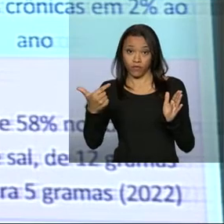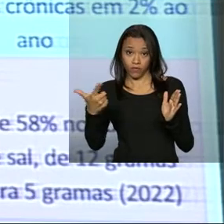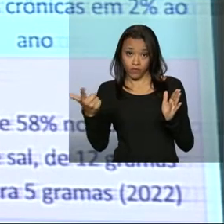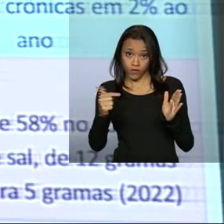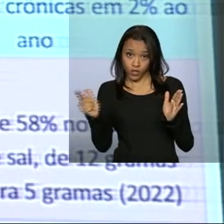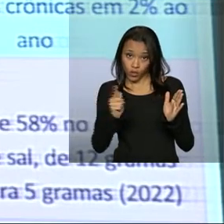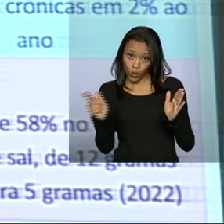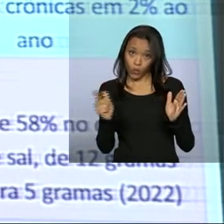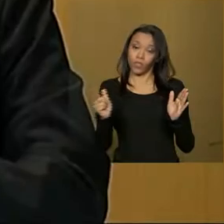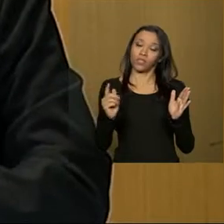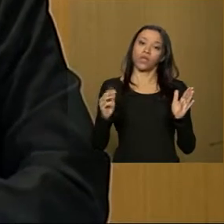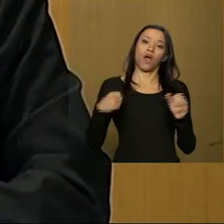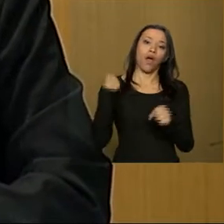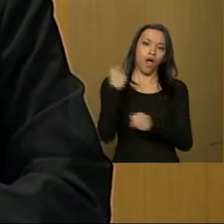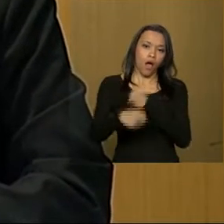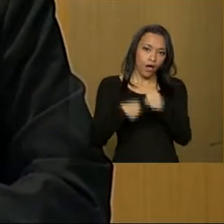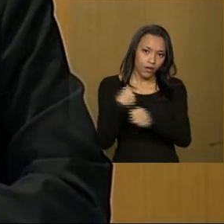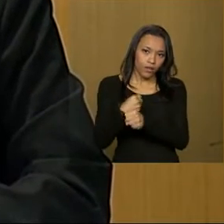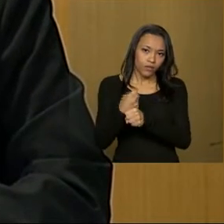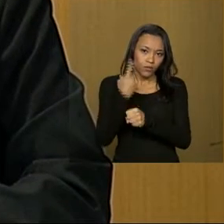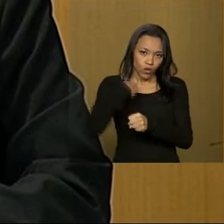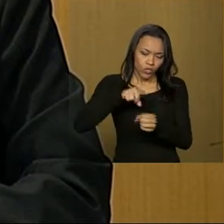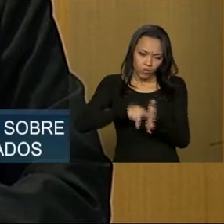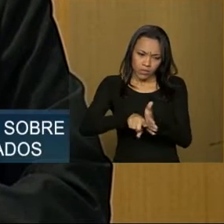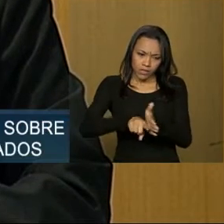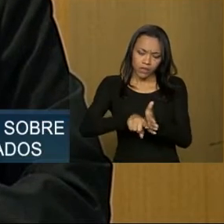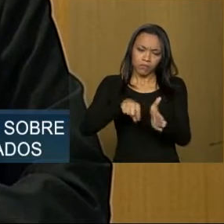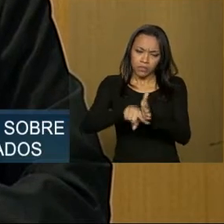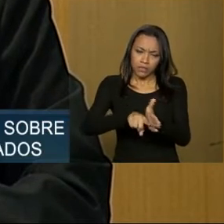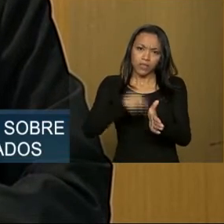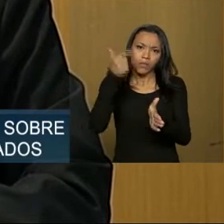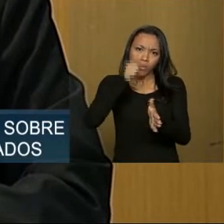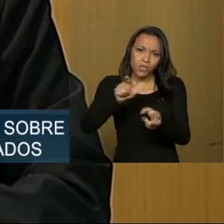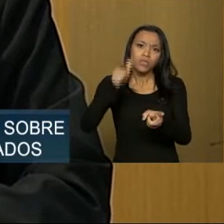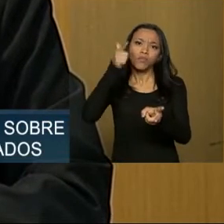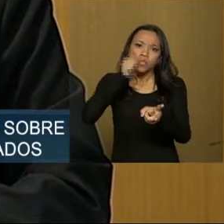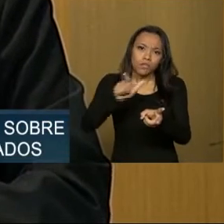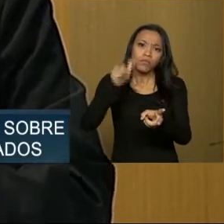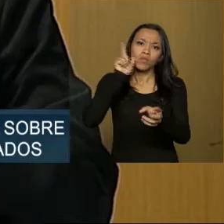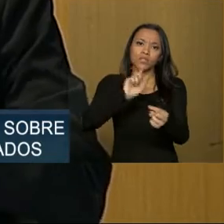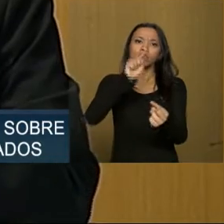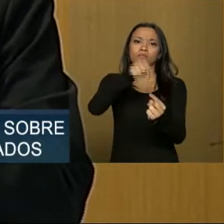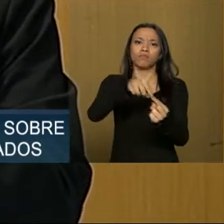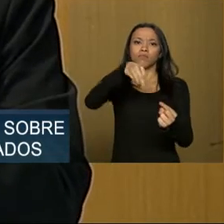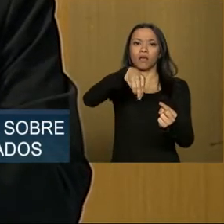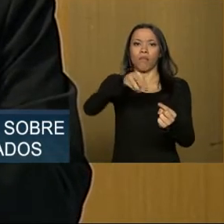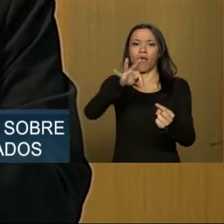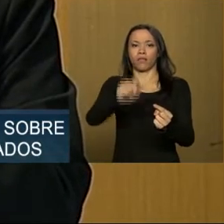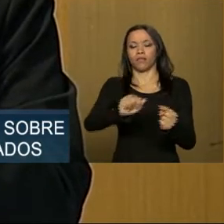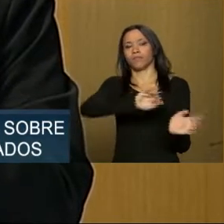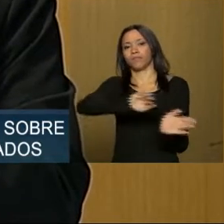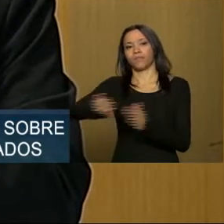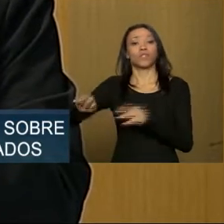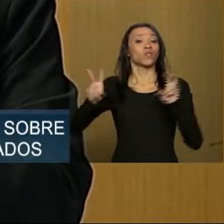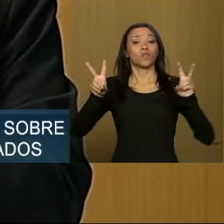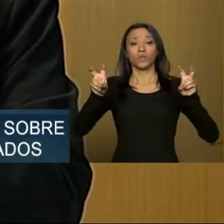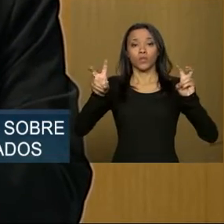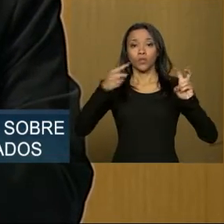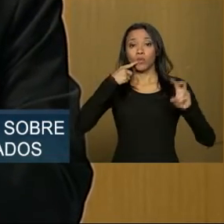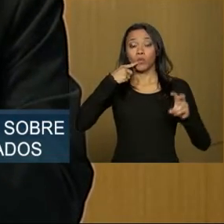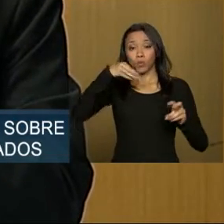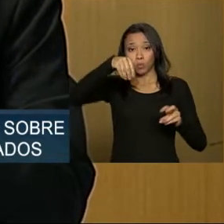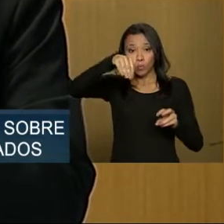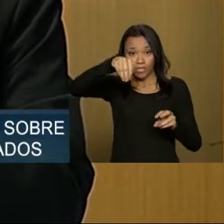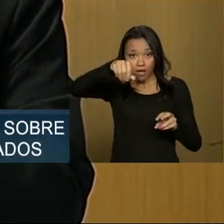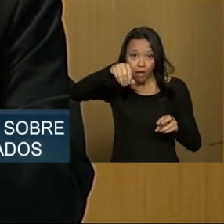ano que nós estamos aferindo, essas metas elas têm sido atingidas. Em relação ao sódio, nós, então, assumimos